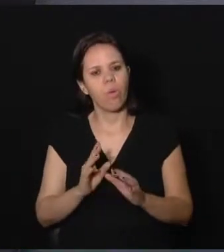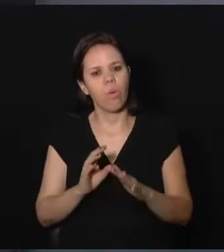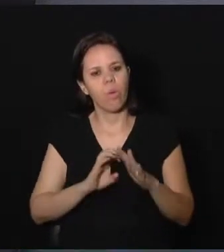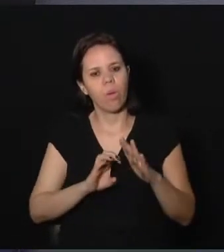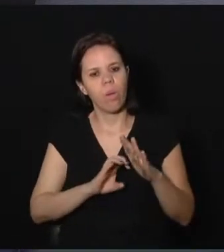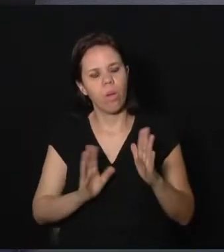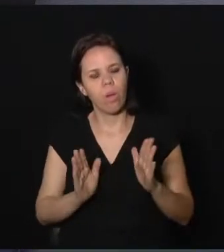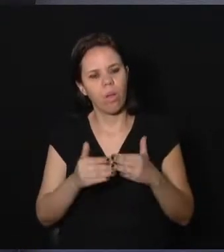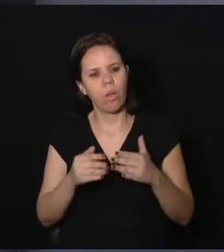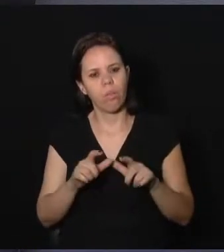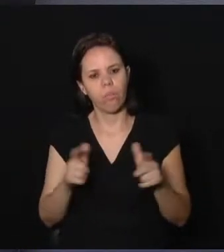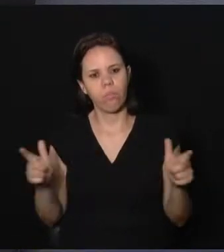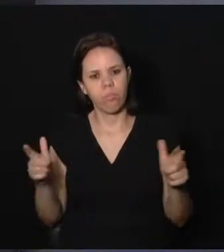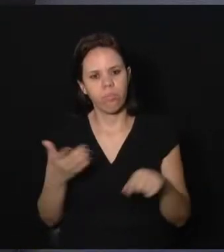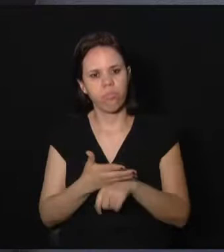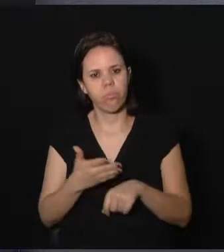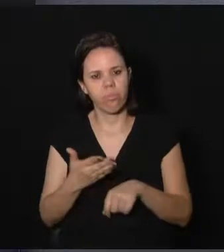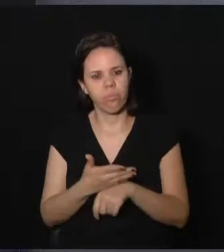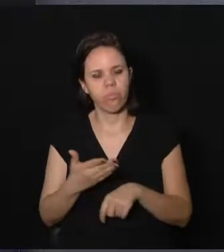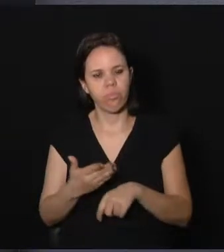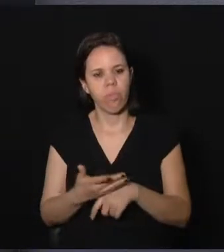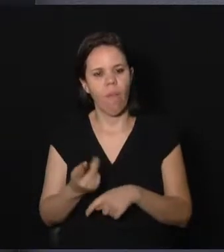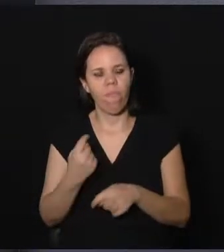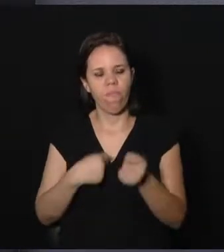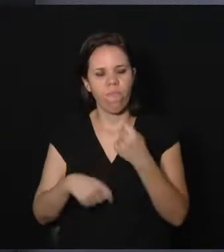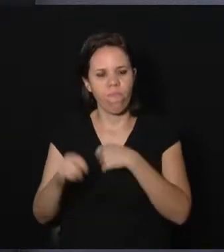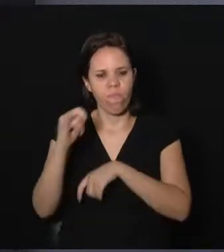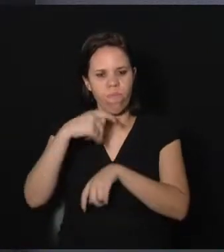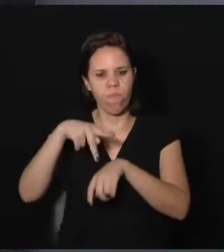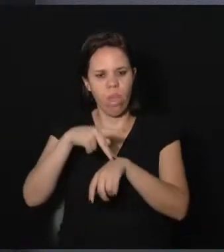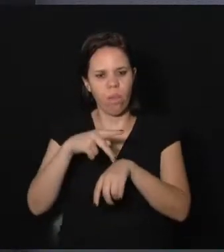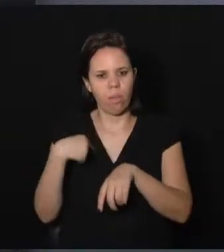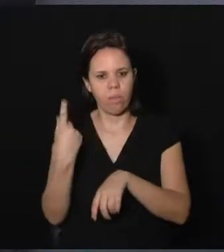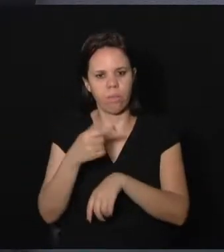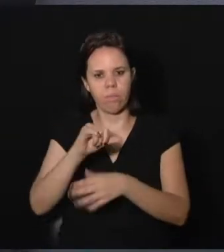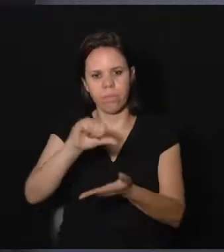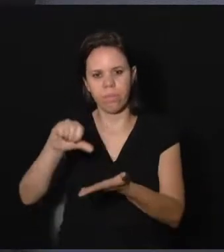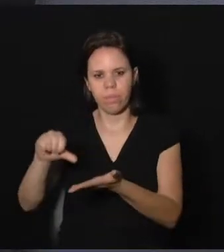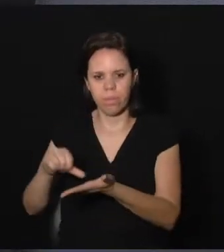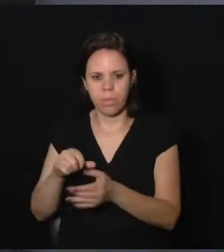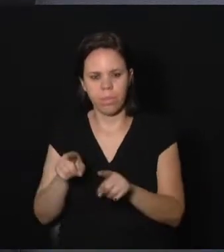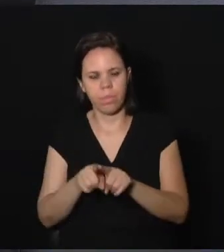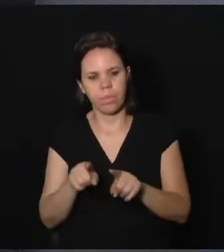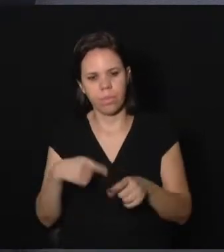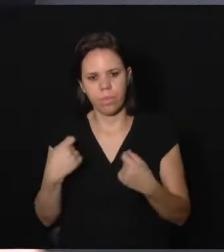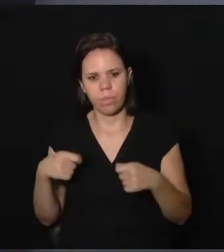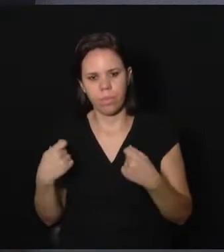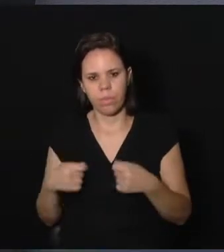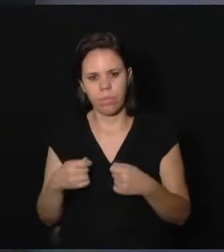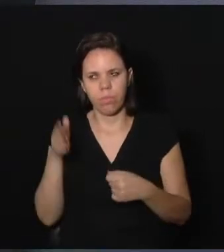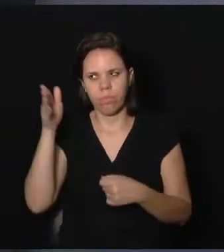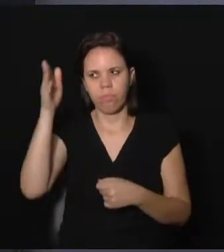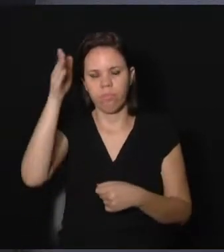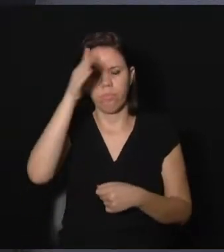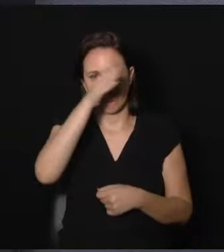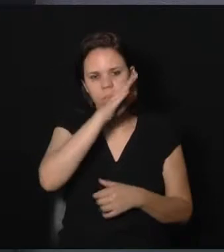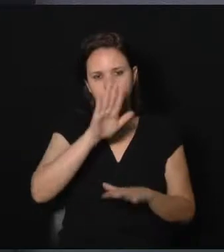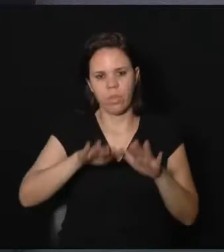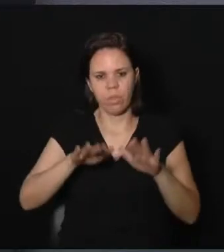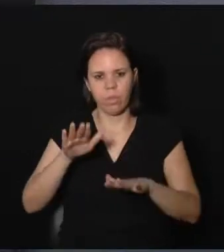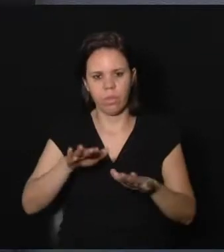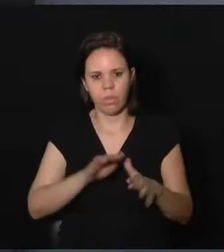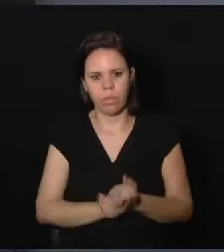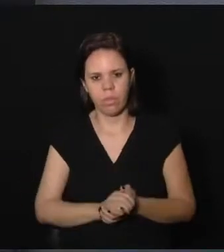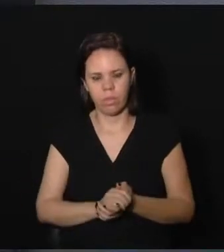participação no comércio exterior na nossa região e, por necessidade, eles têm que ir para outras regiões também, como é o caso